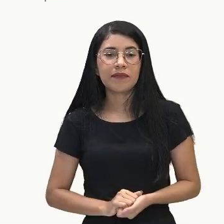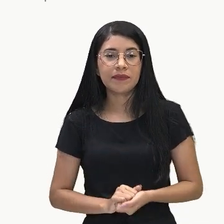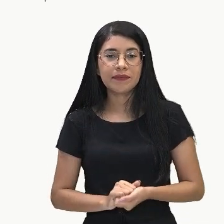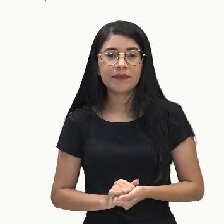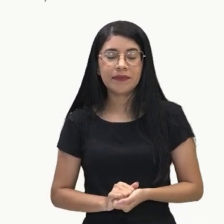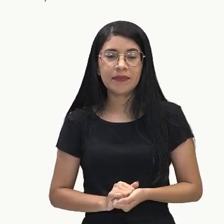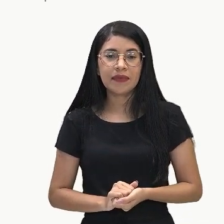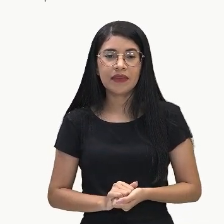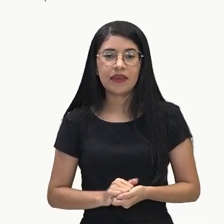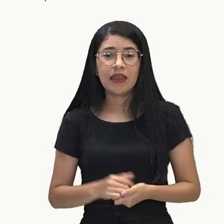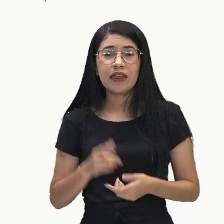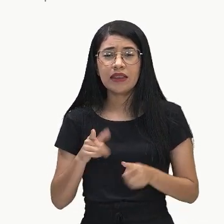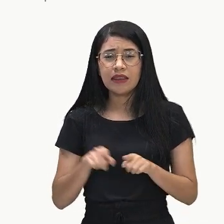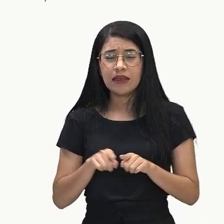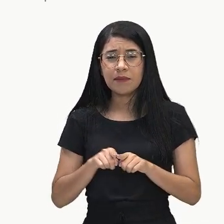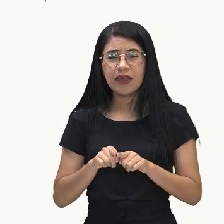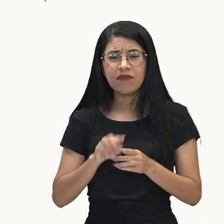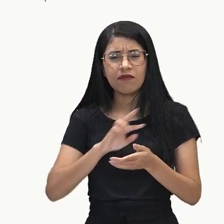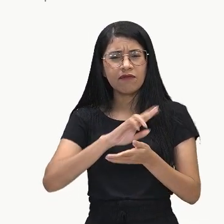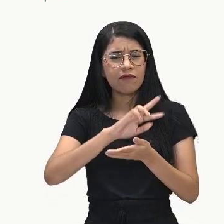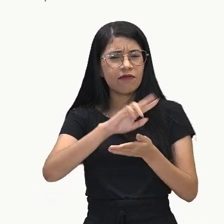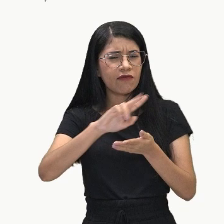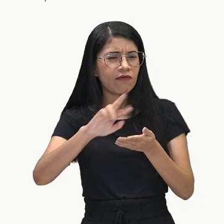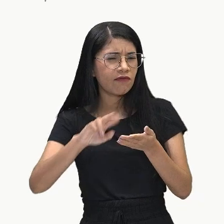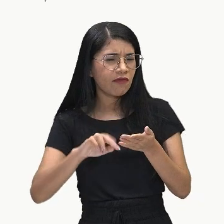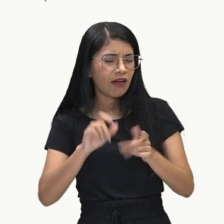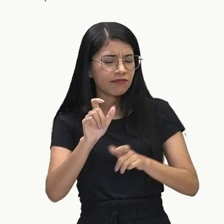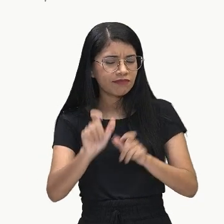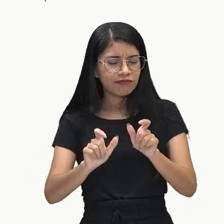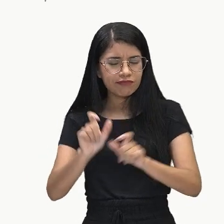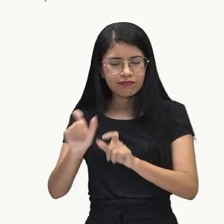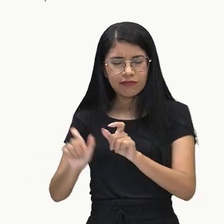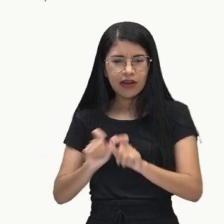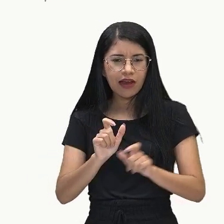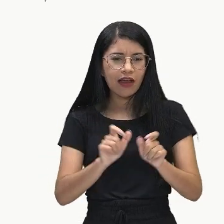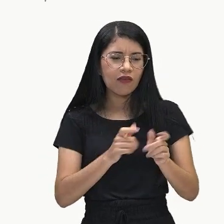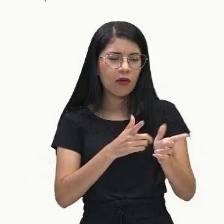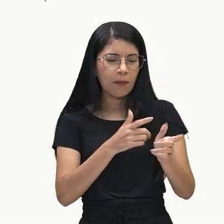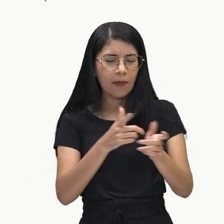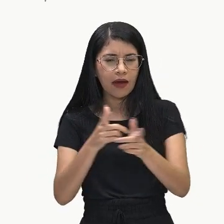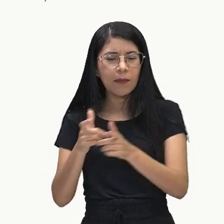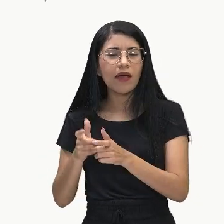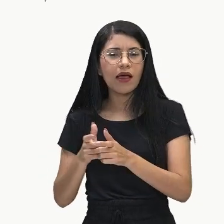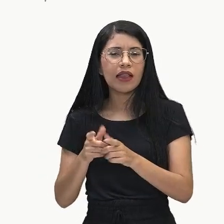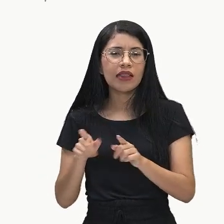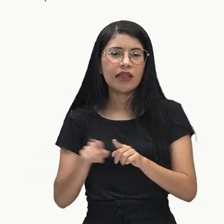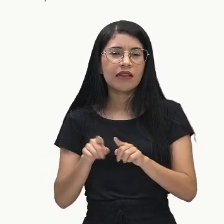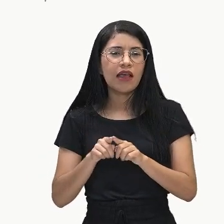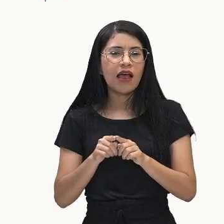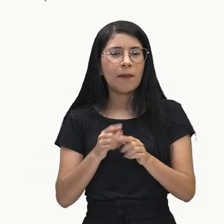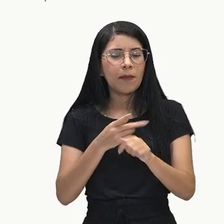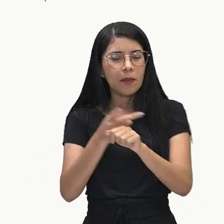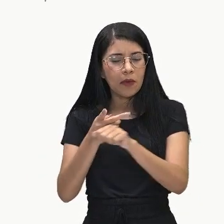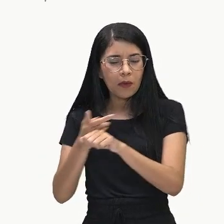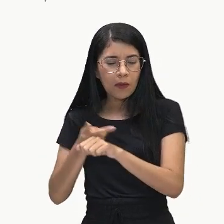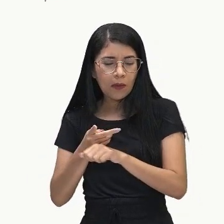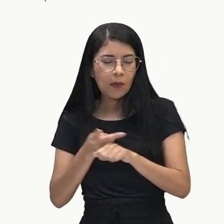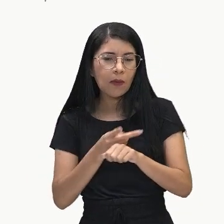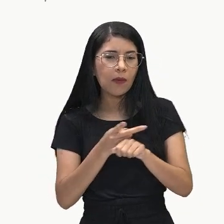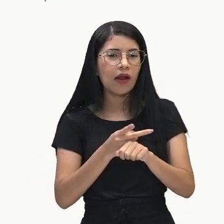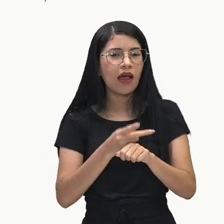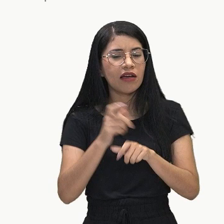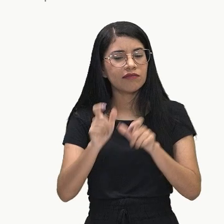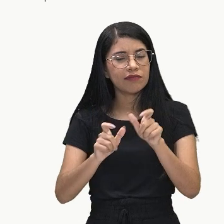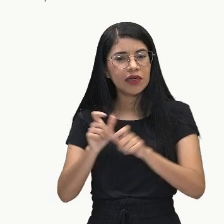perseguição, várias pessoas foram perseguidas por essa caça às bruxas do McCarthy. Entre eles,